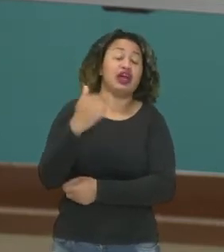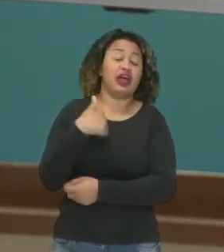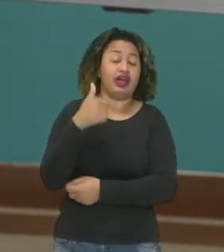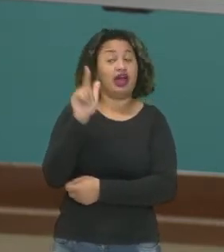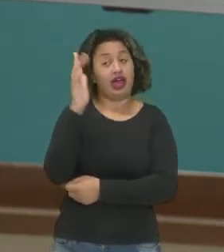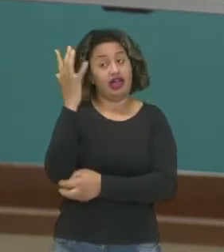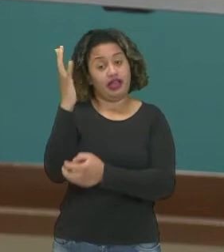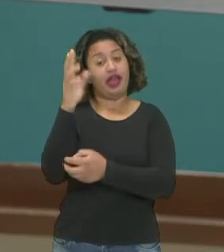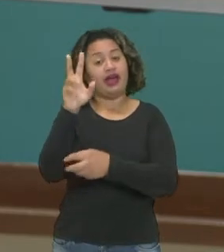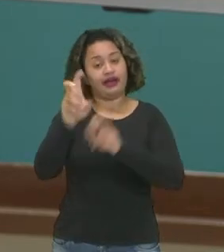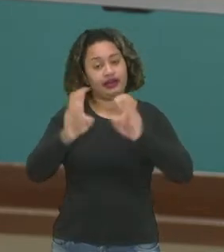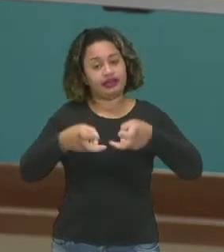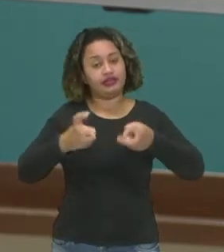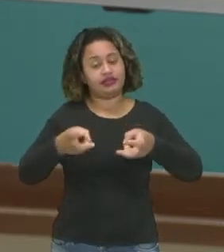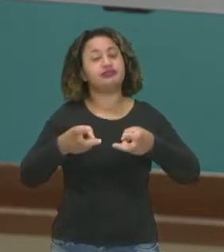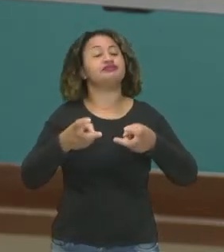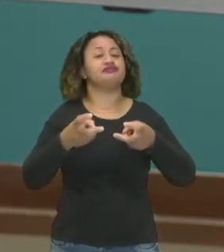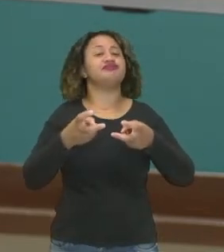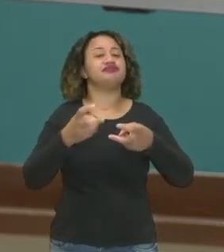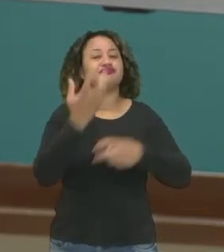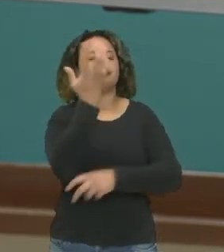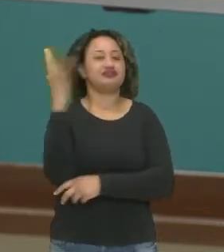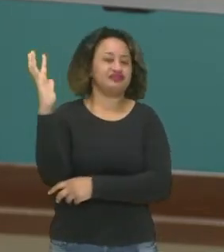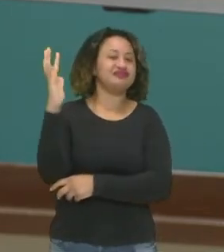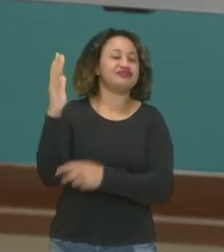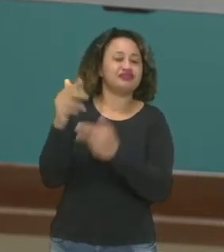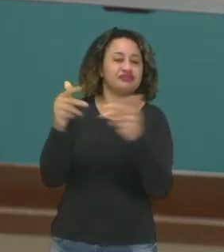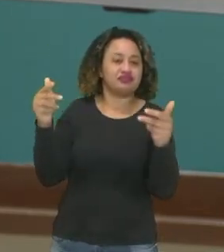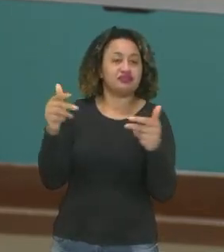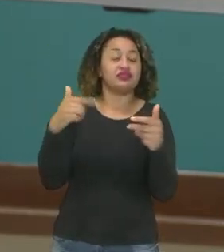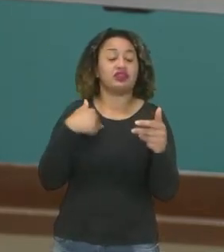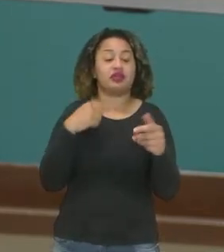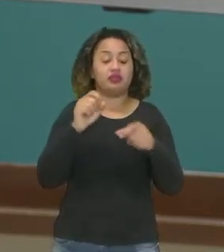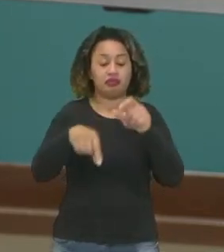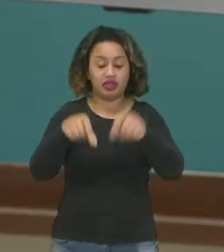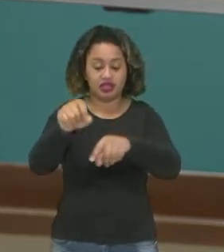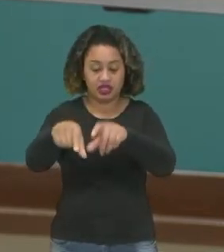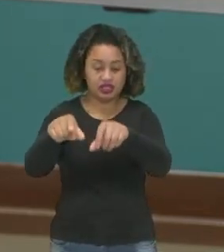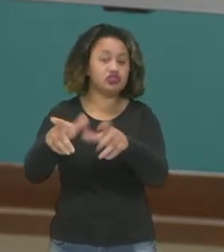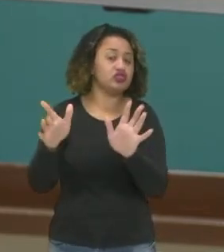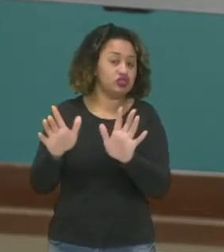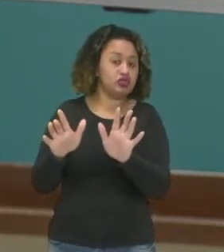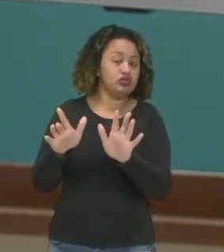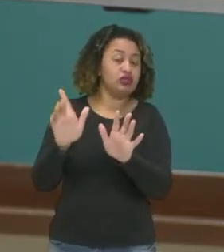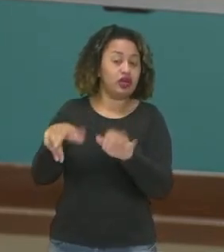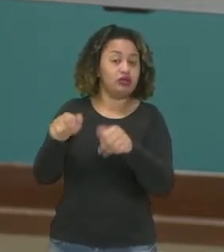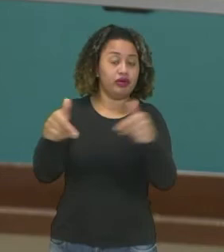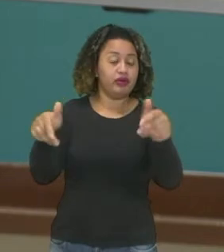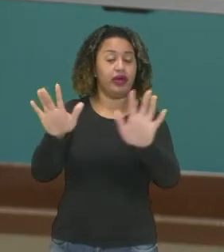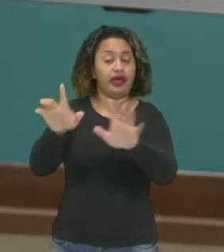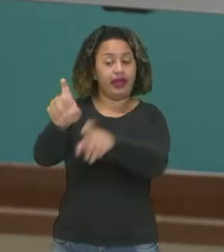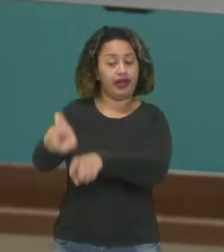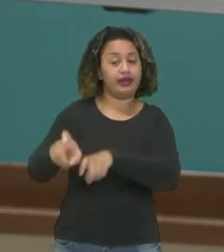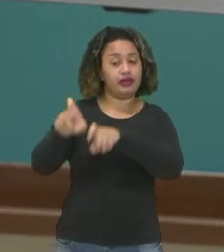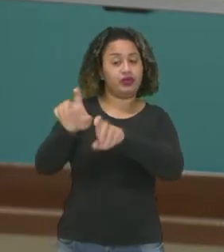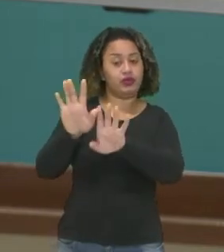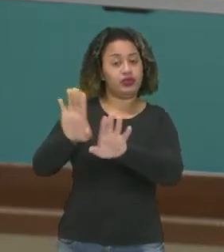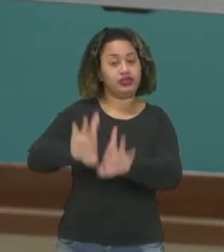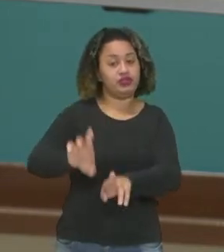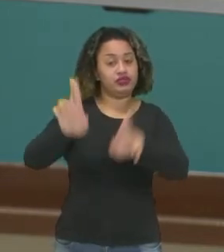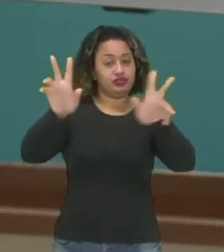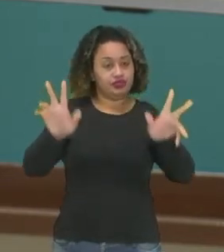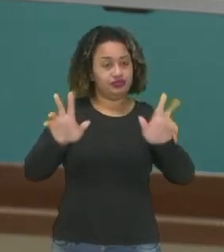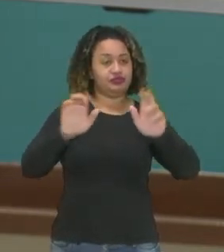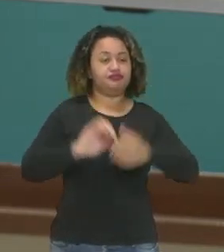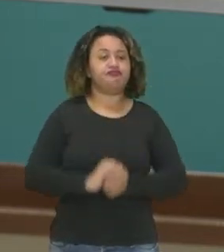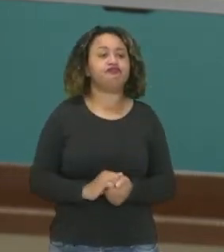vegetal. Plantio de alface ou até mesmo plantio de pinos é plantio, né? Então é cultura, tá? É agricultura, beleza?